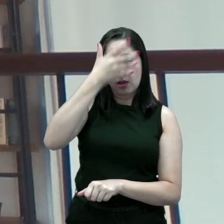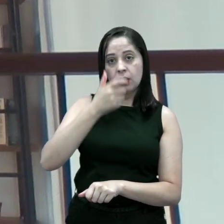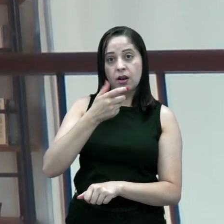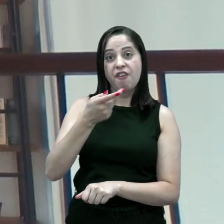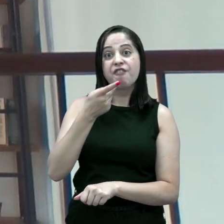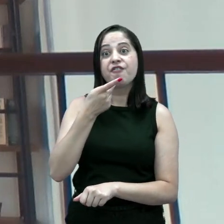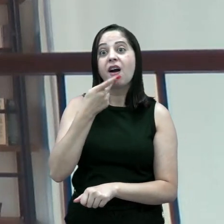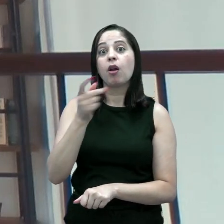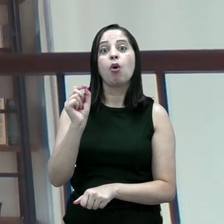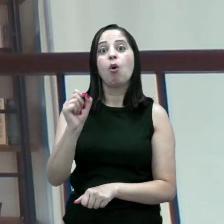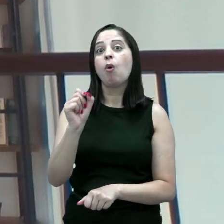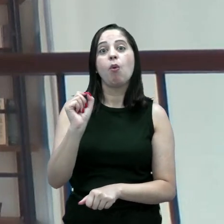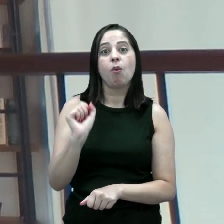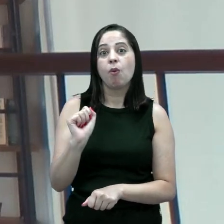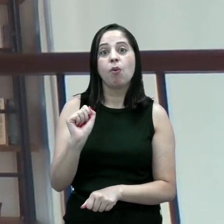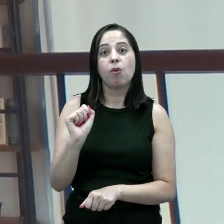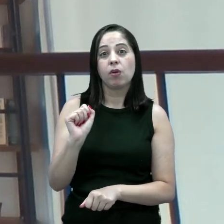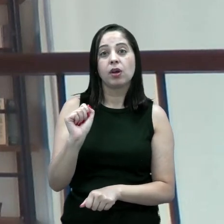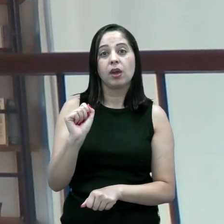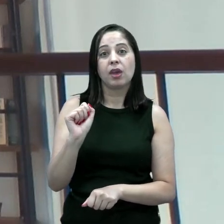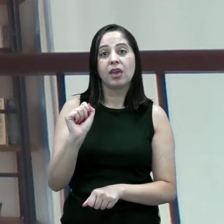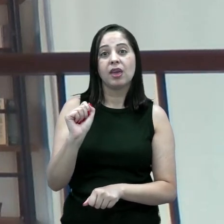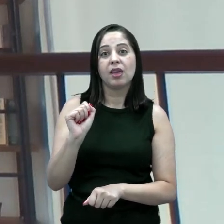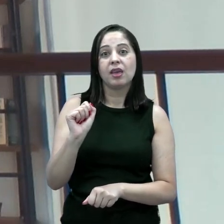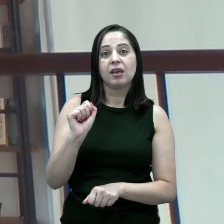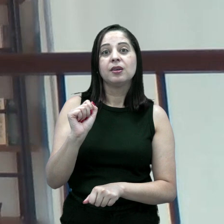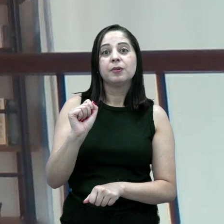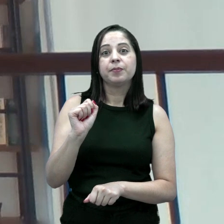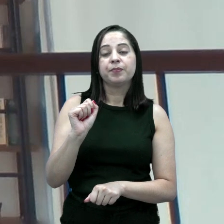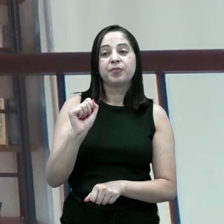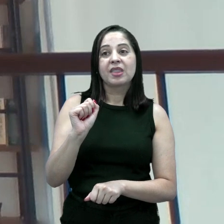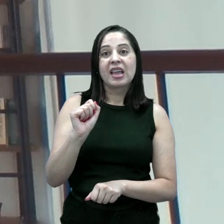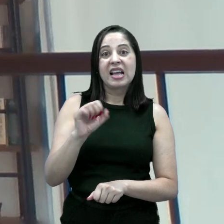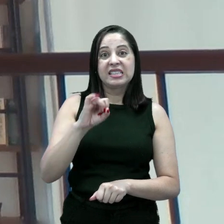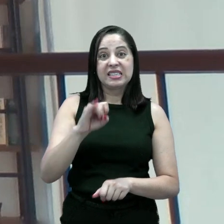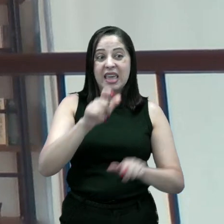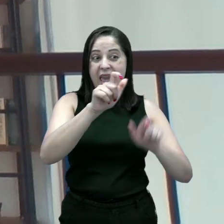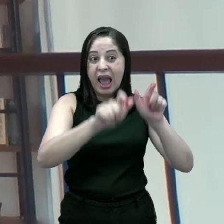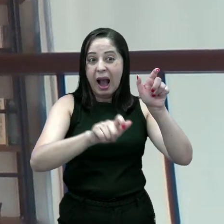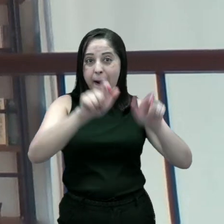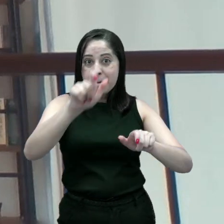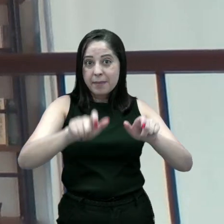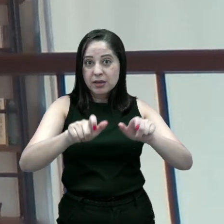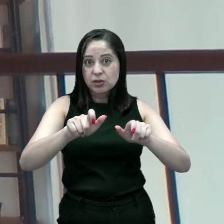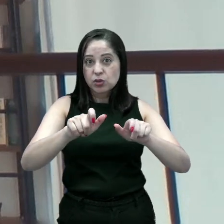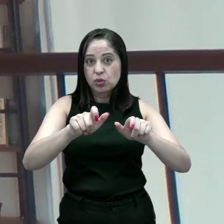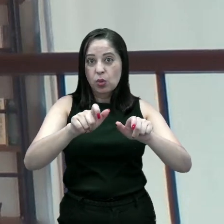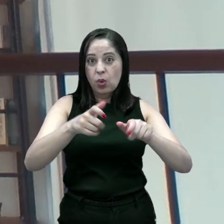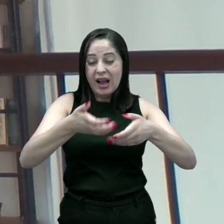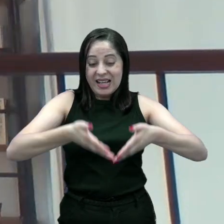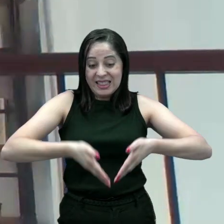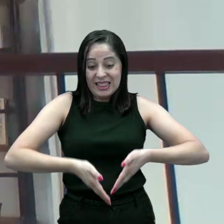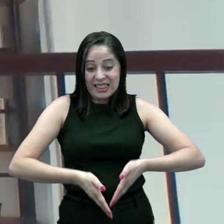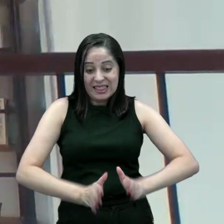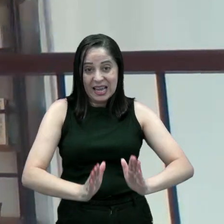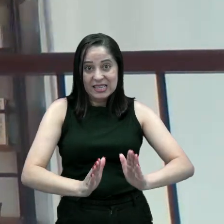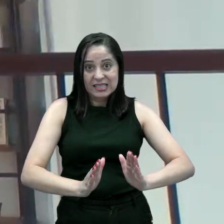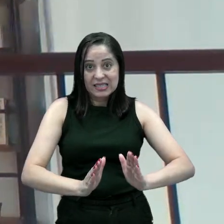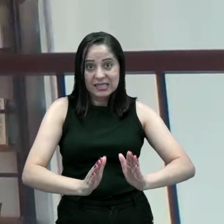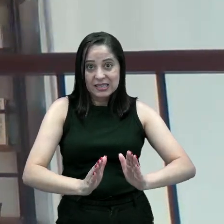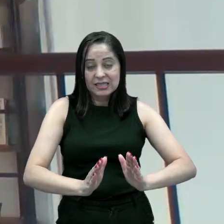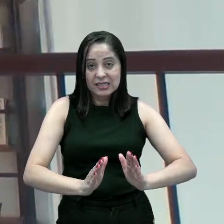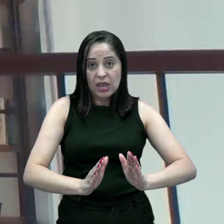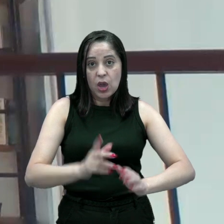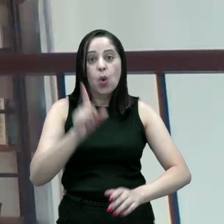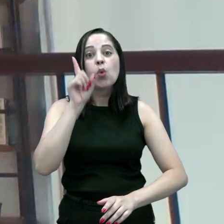até a condição dos filhos de imigrantes nascidos nos Estados Unidos, que é o que a